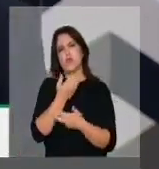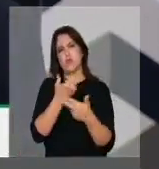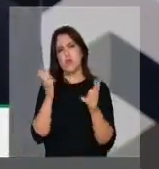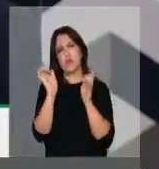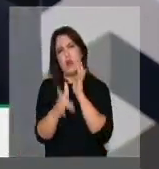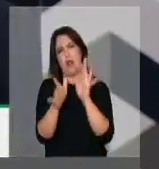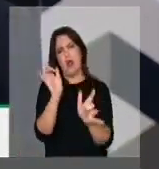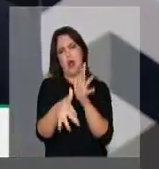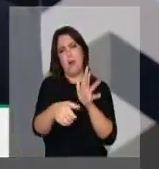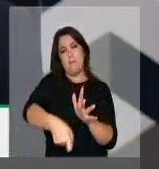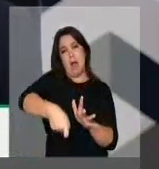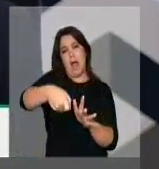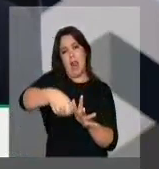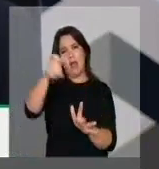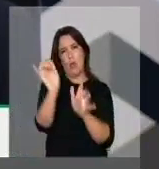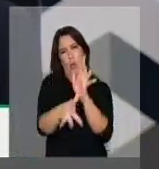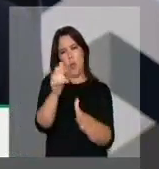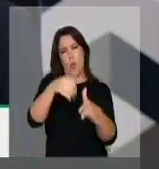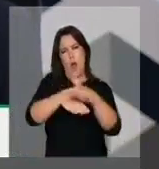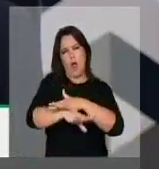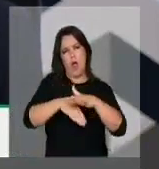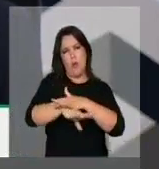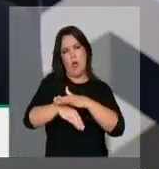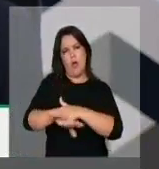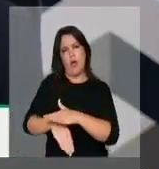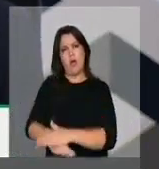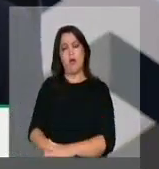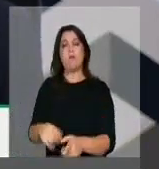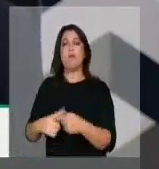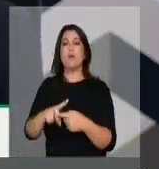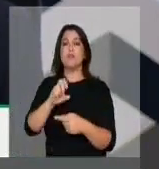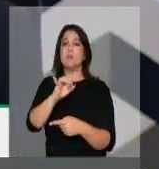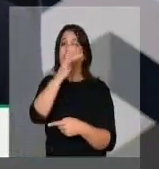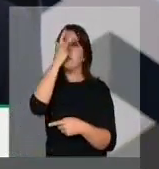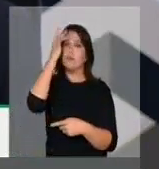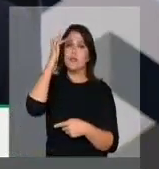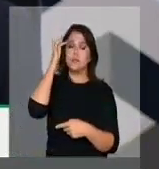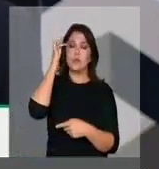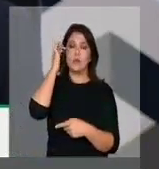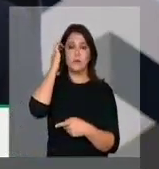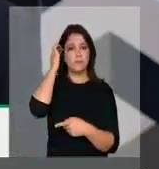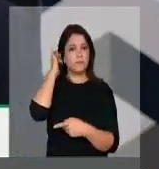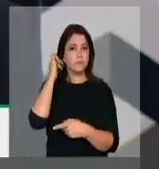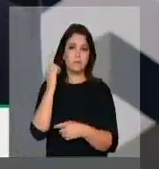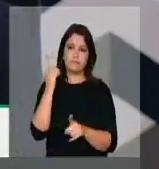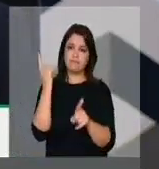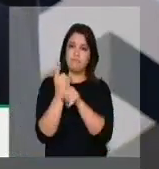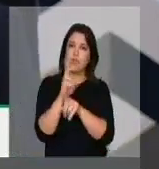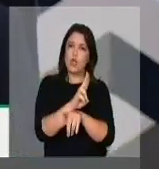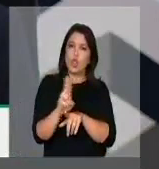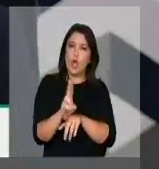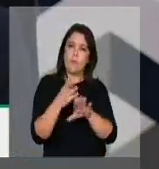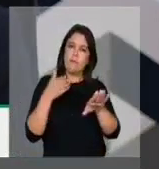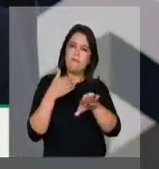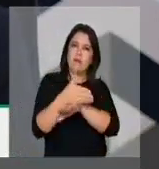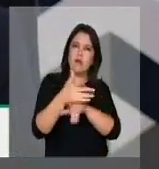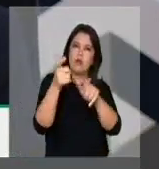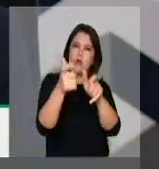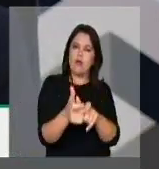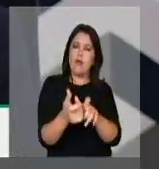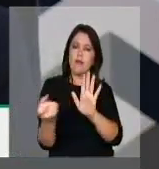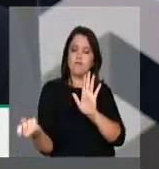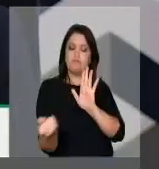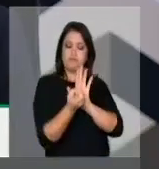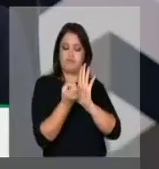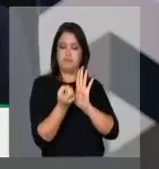malas lá guardadas. Porque quando alguém era identificado que ia para um campo de